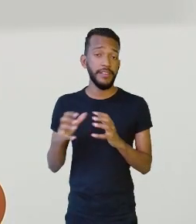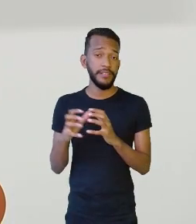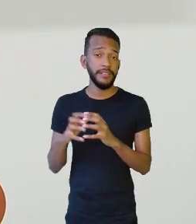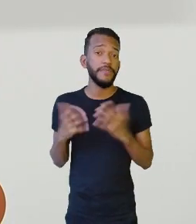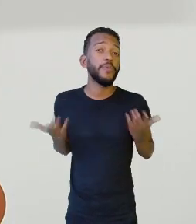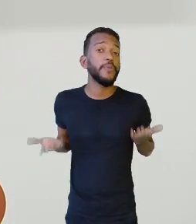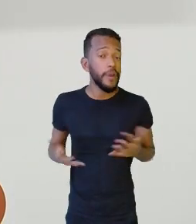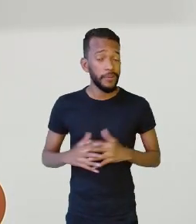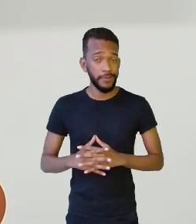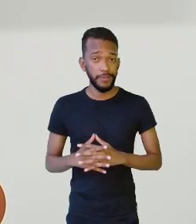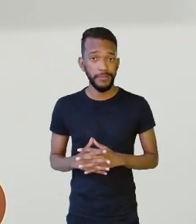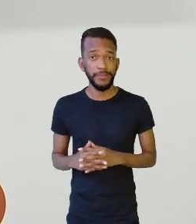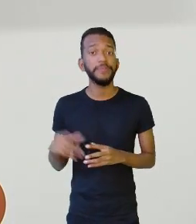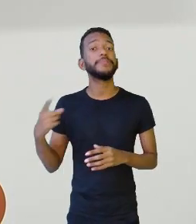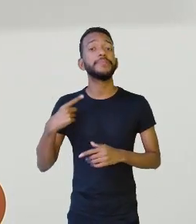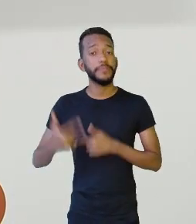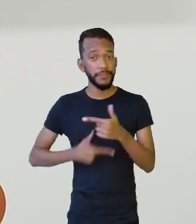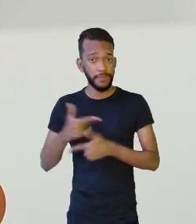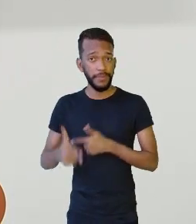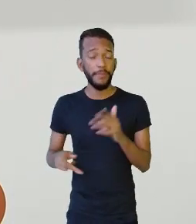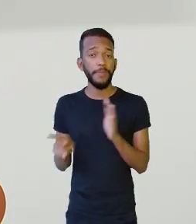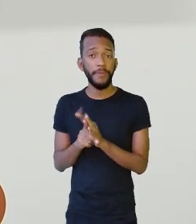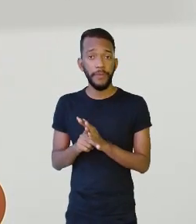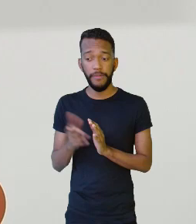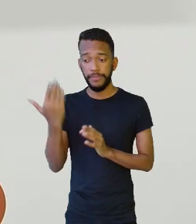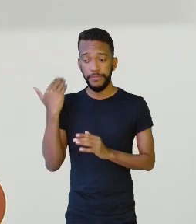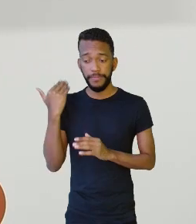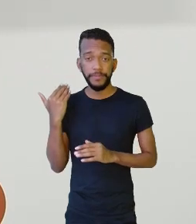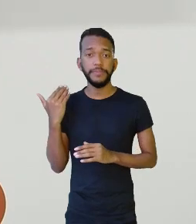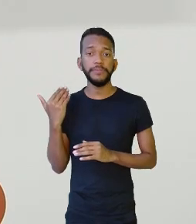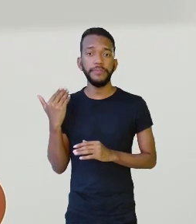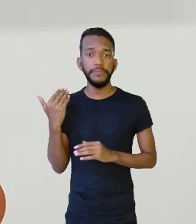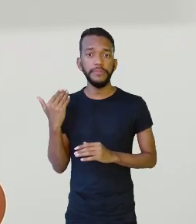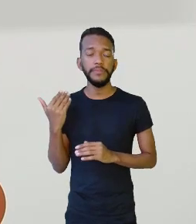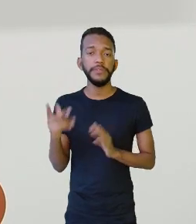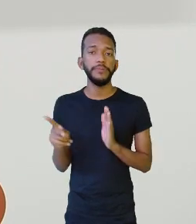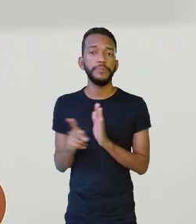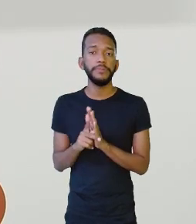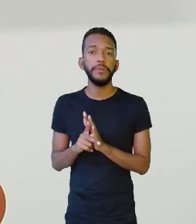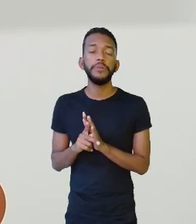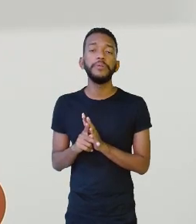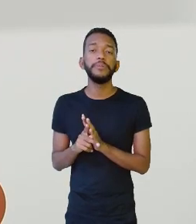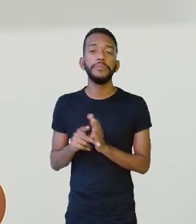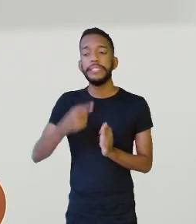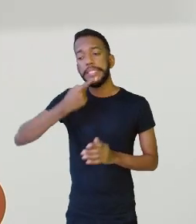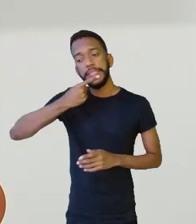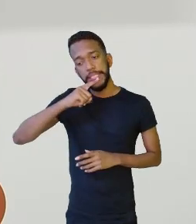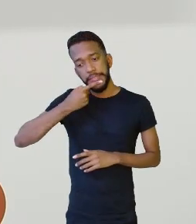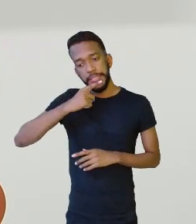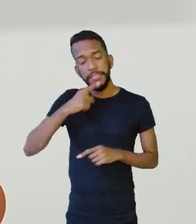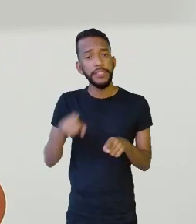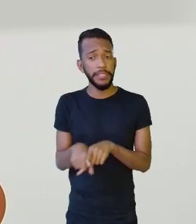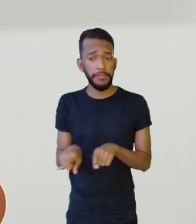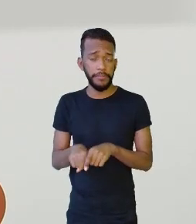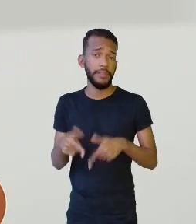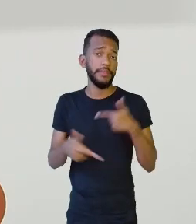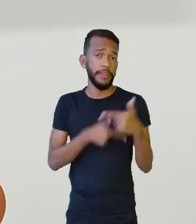Recife, Desde o trabalho da cana-de-açúcar, do cultivo da cana-de-açúcar, até o